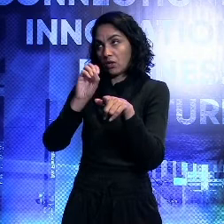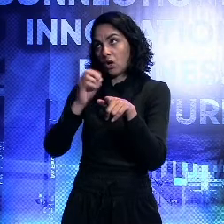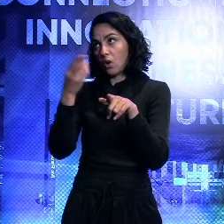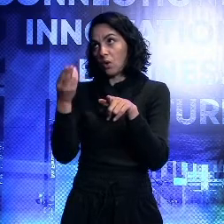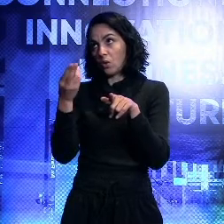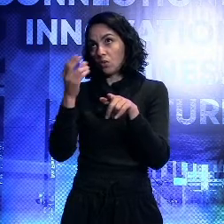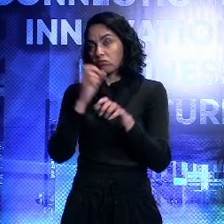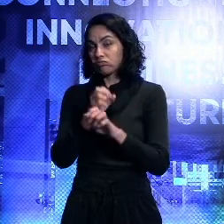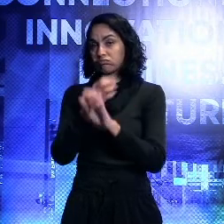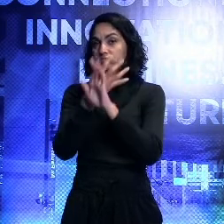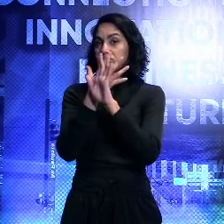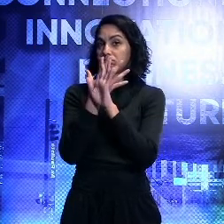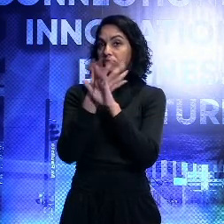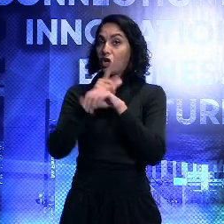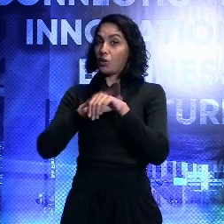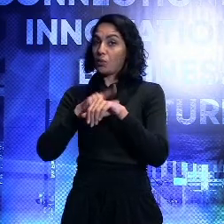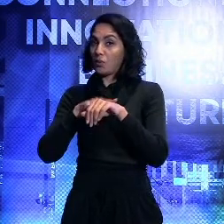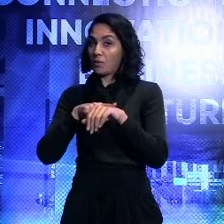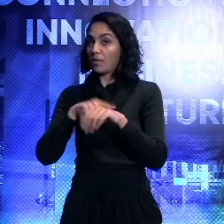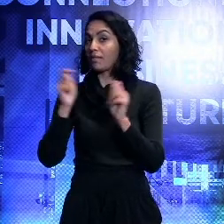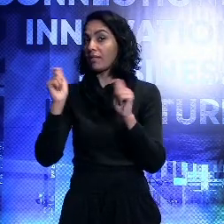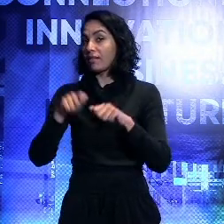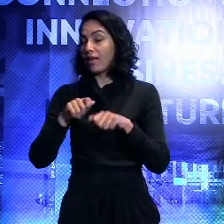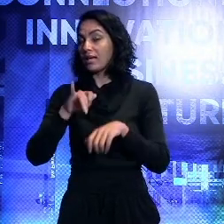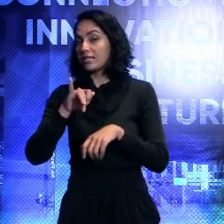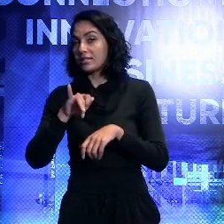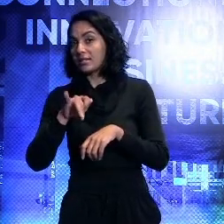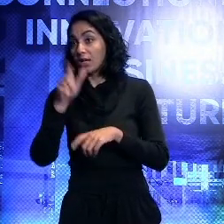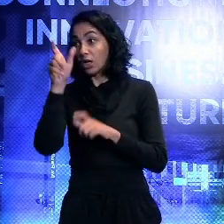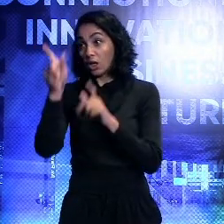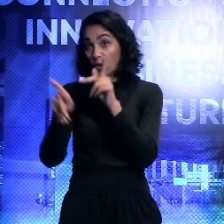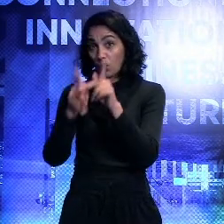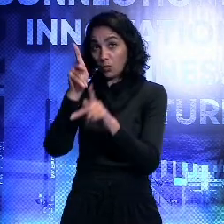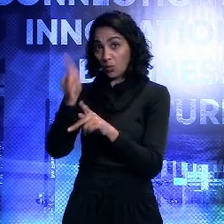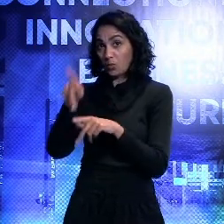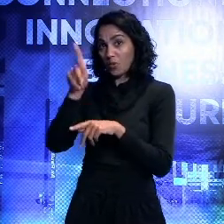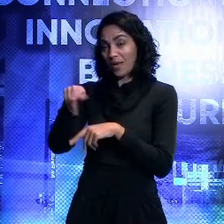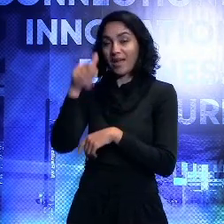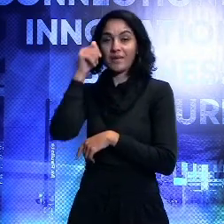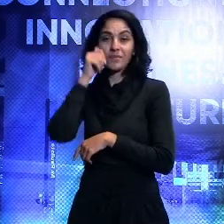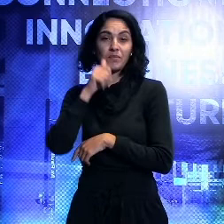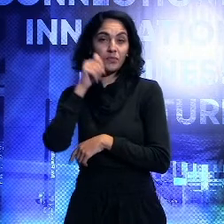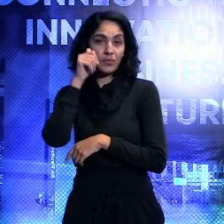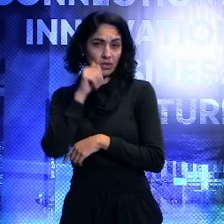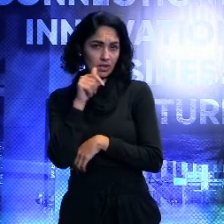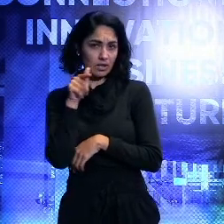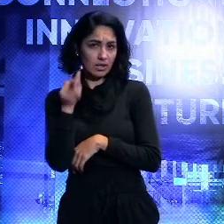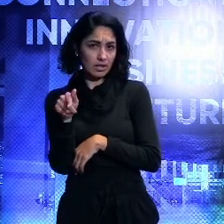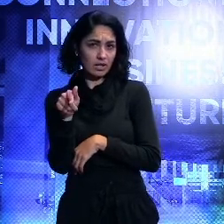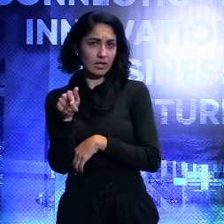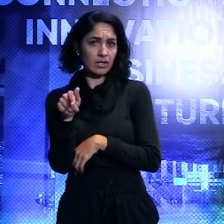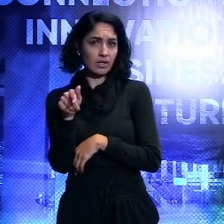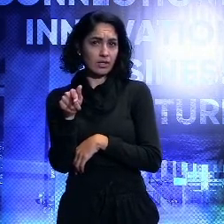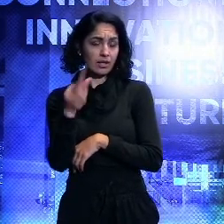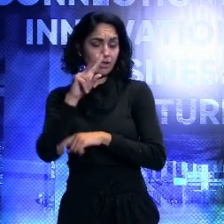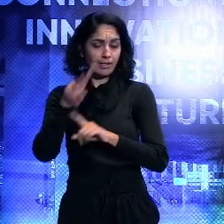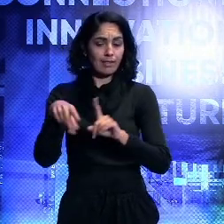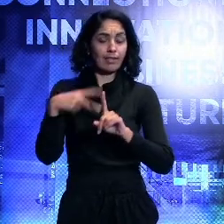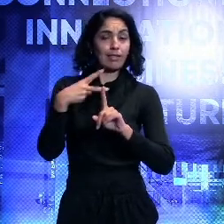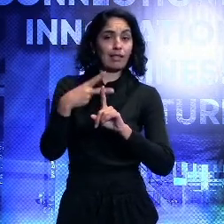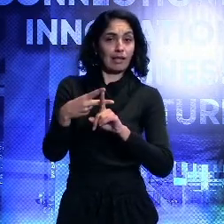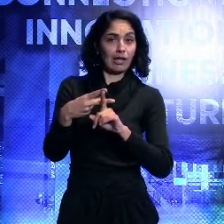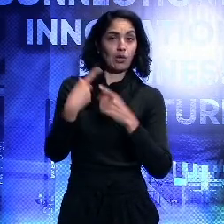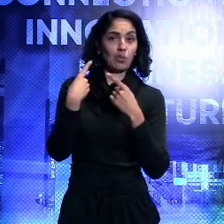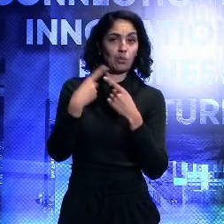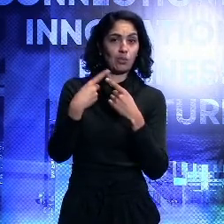possa fazer no momento que ela puder, já que a gente está falando aqui de um público que são mulheres com jornada dupla, porque elas cuidam da